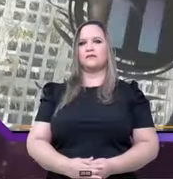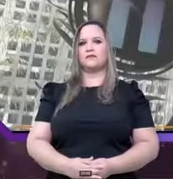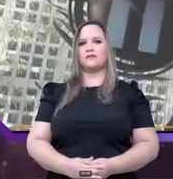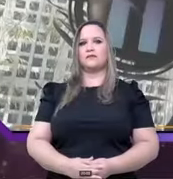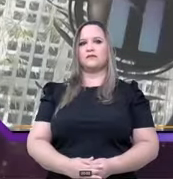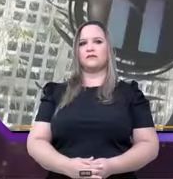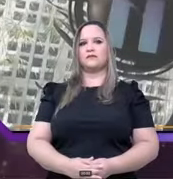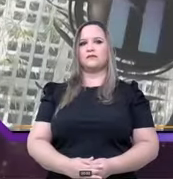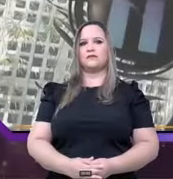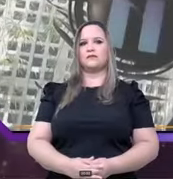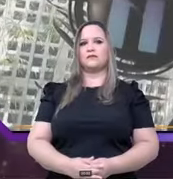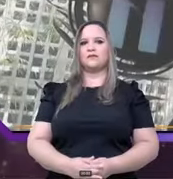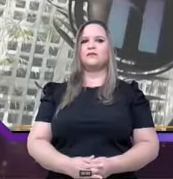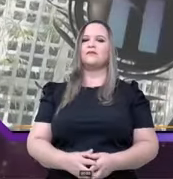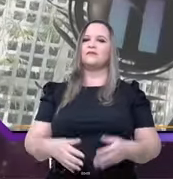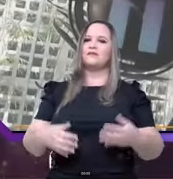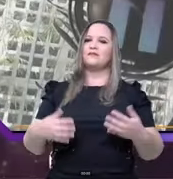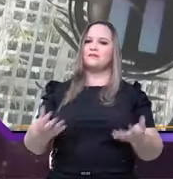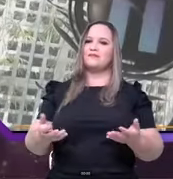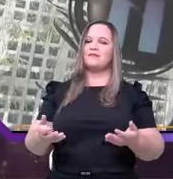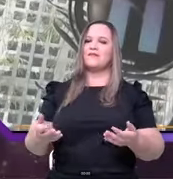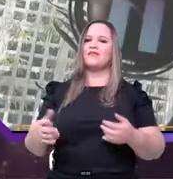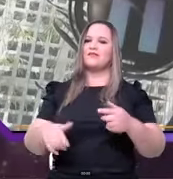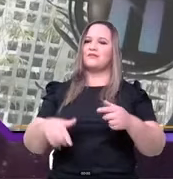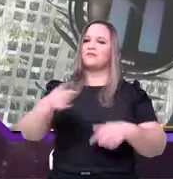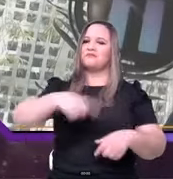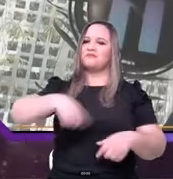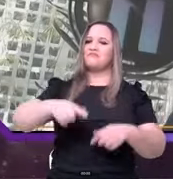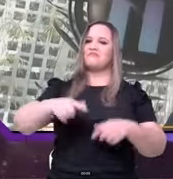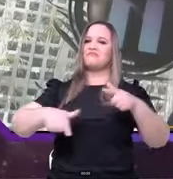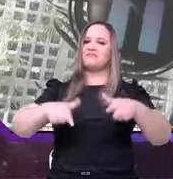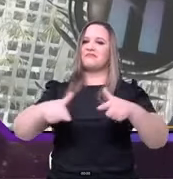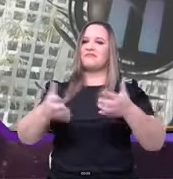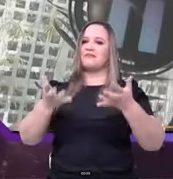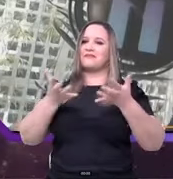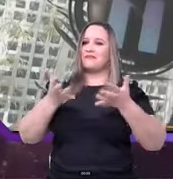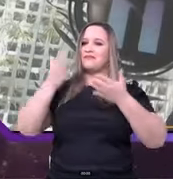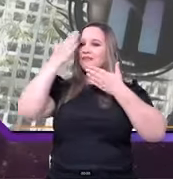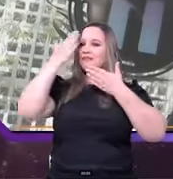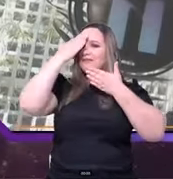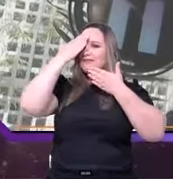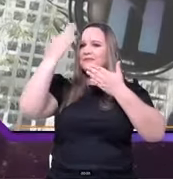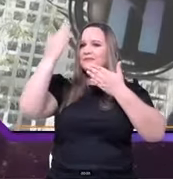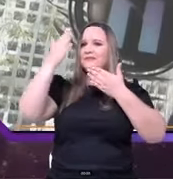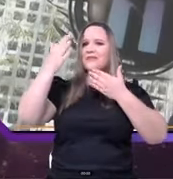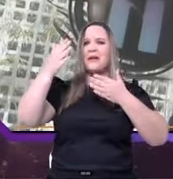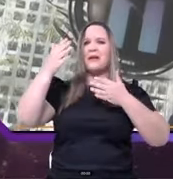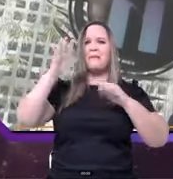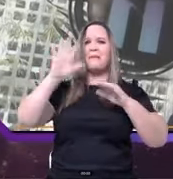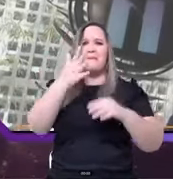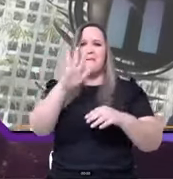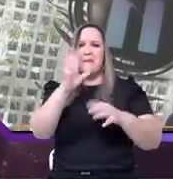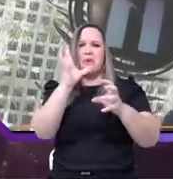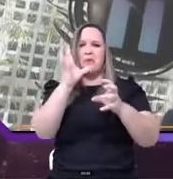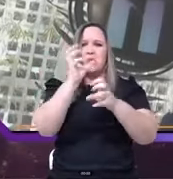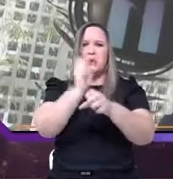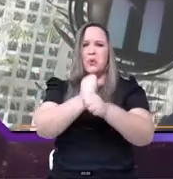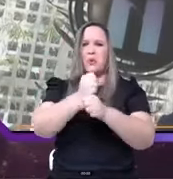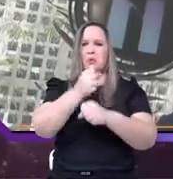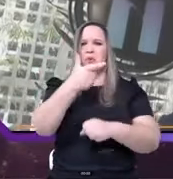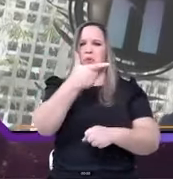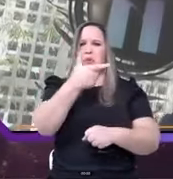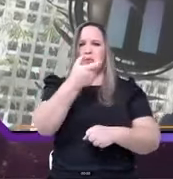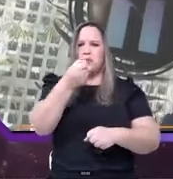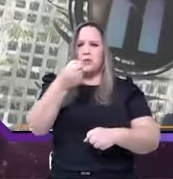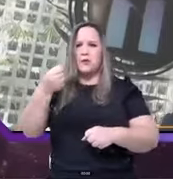Retomando aos nossos trabalhos, eu gostaria de agradecer a presença de mais de quase 200 pessoas já nos acompanham